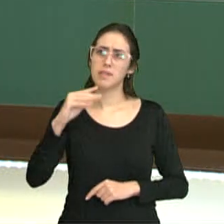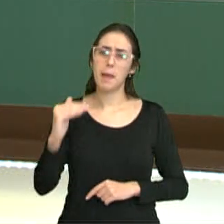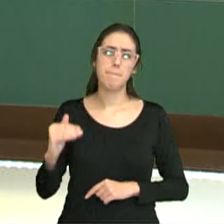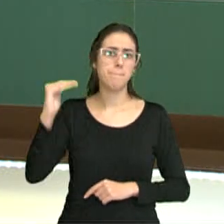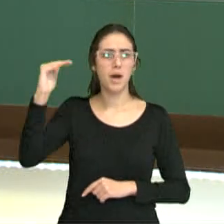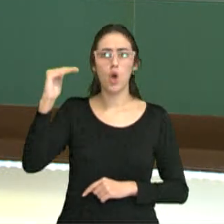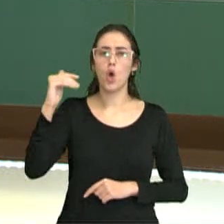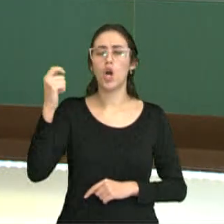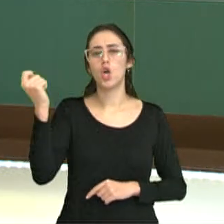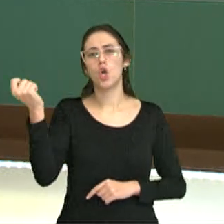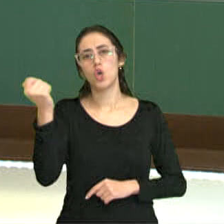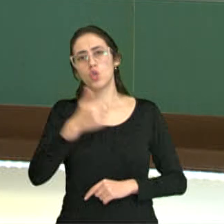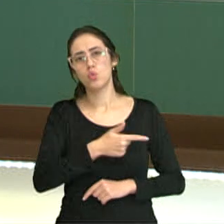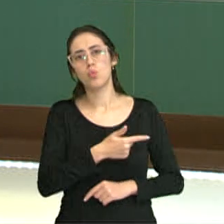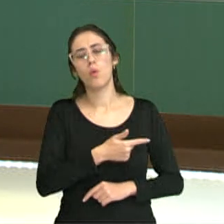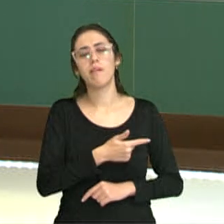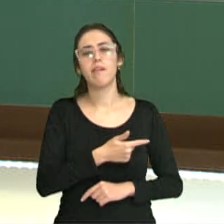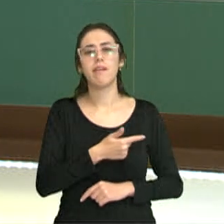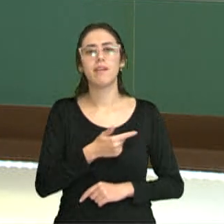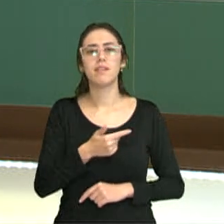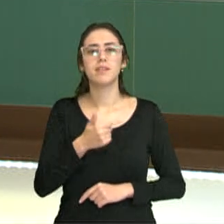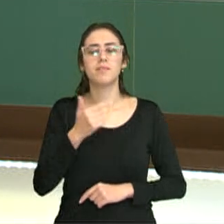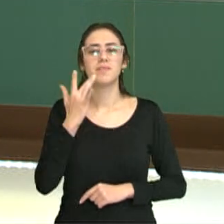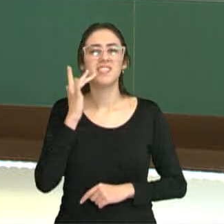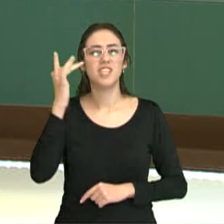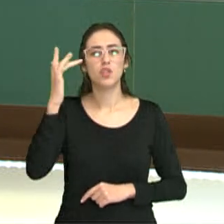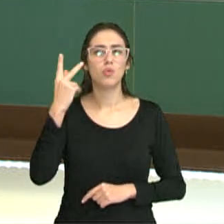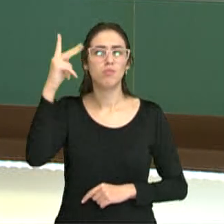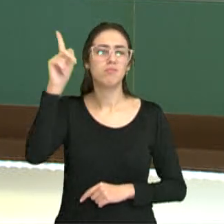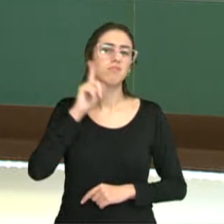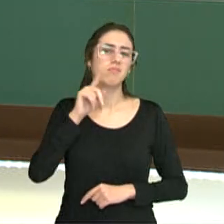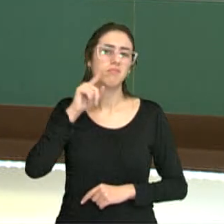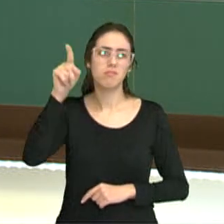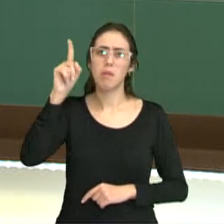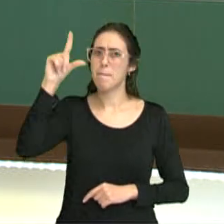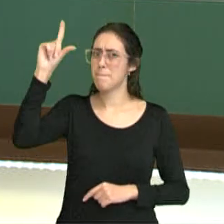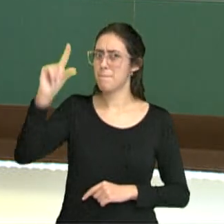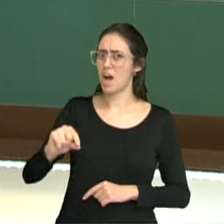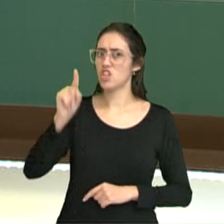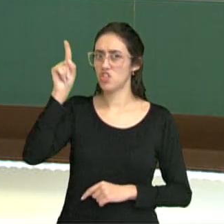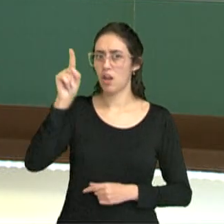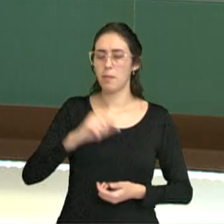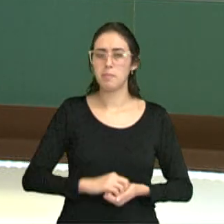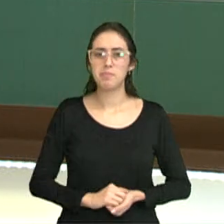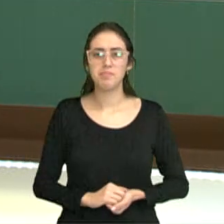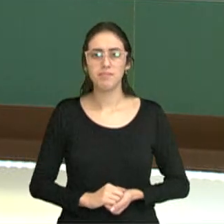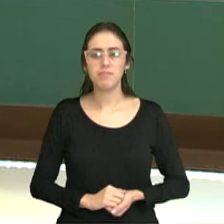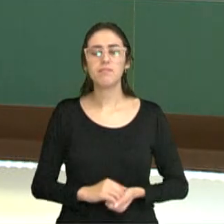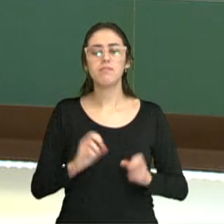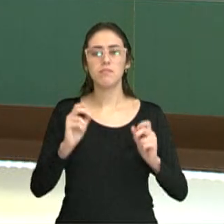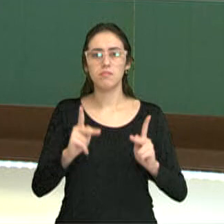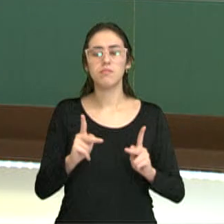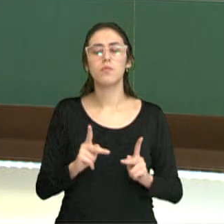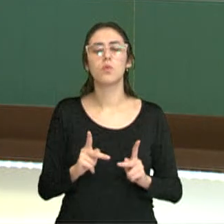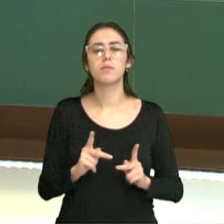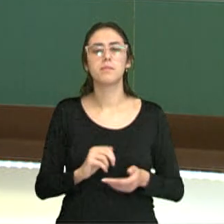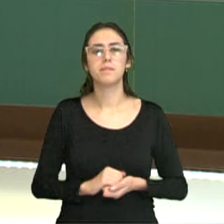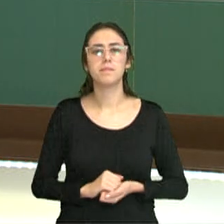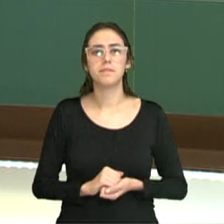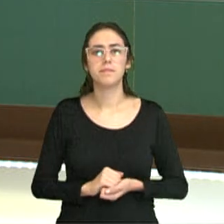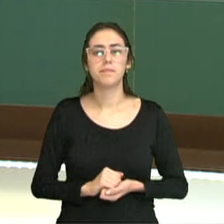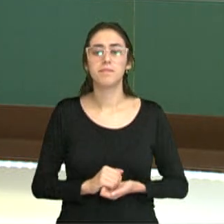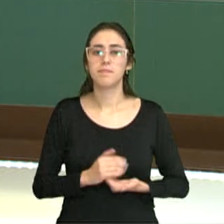às taxas do Tesouro Americano, que é uma das mais baixas do mundo. Bem,